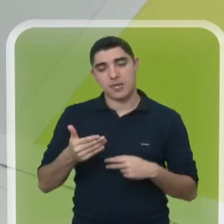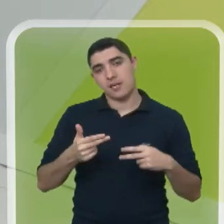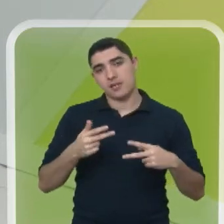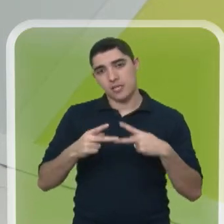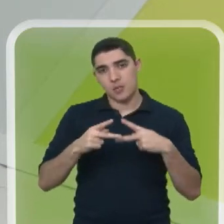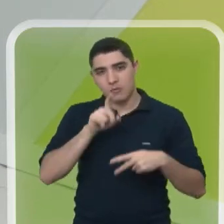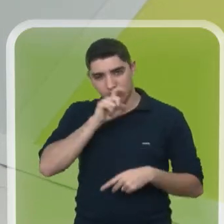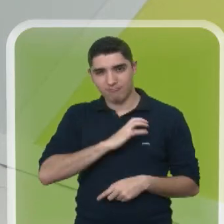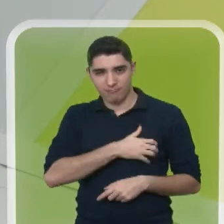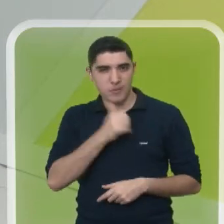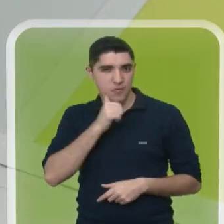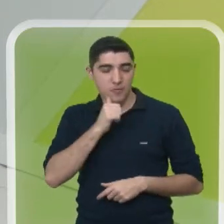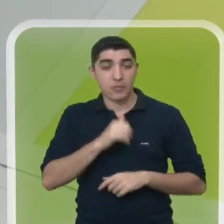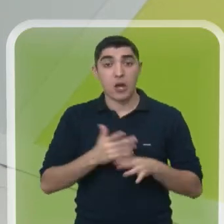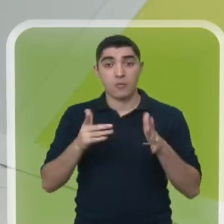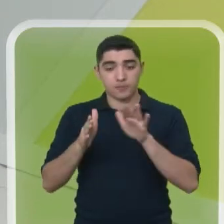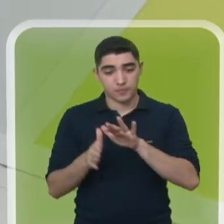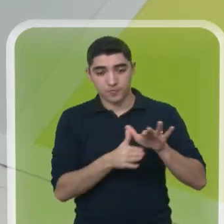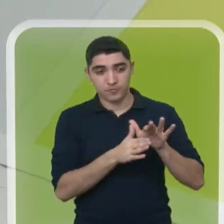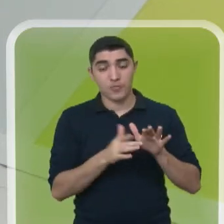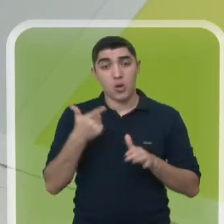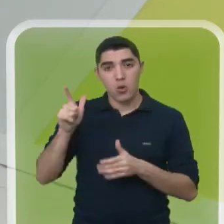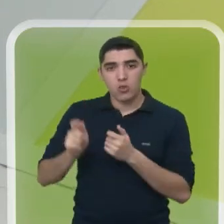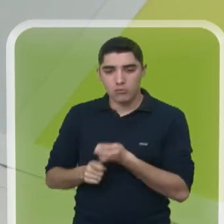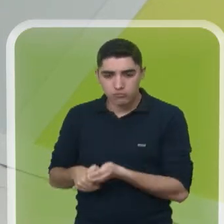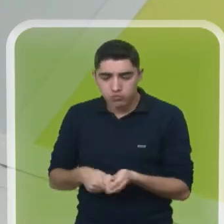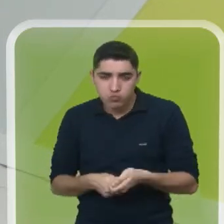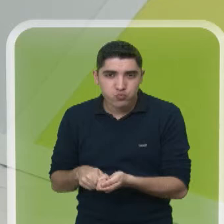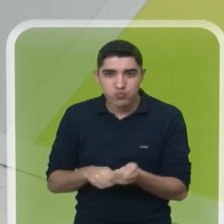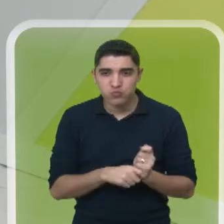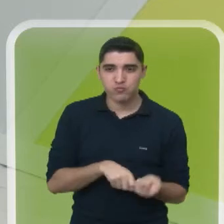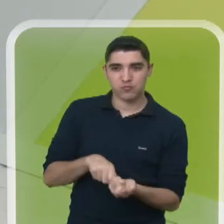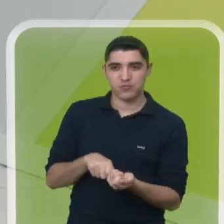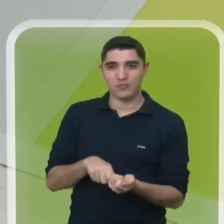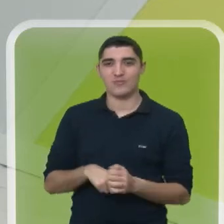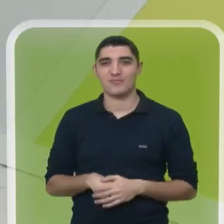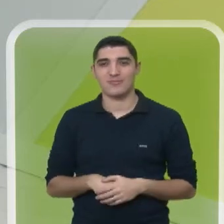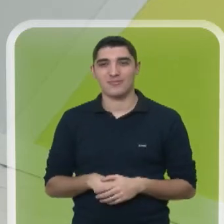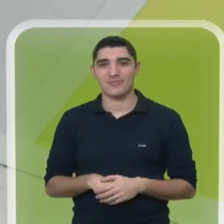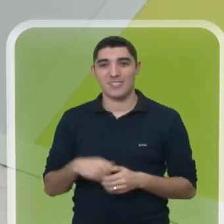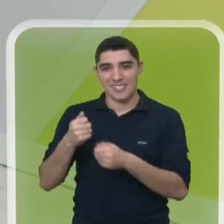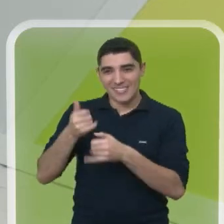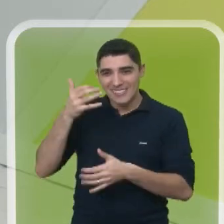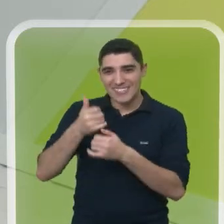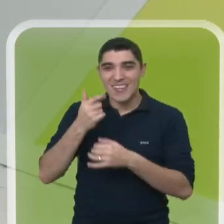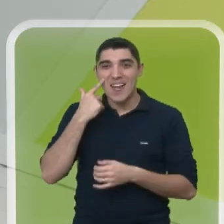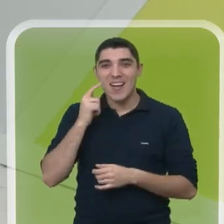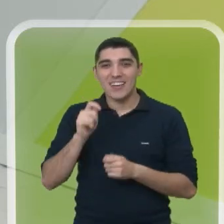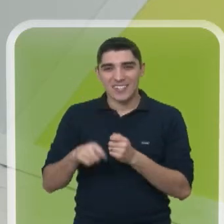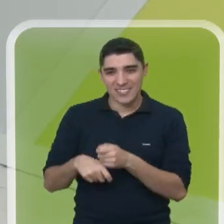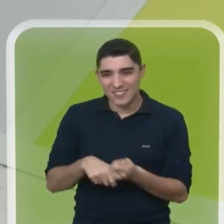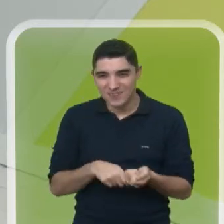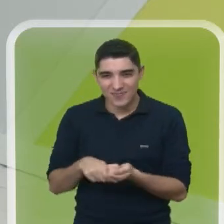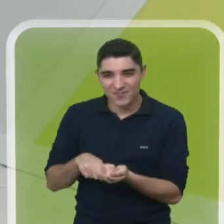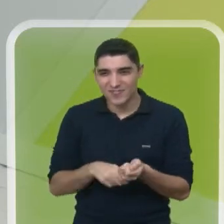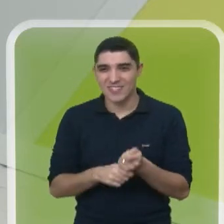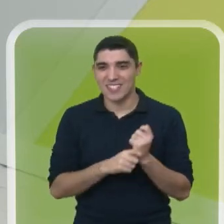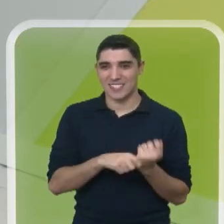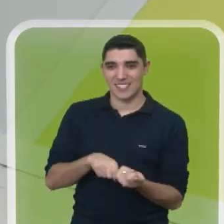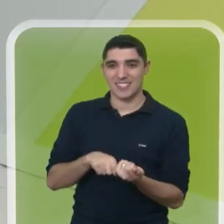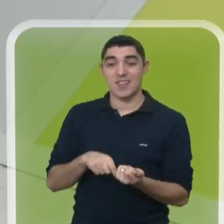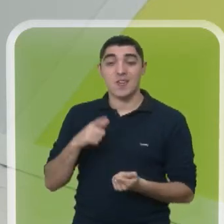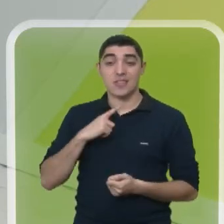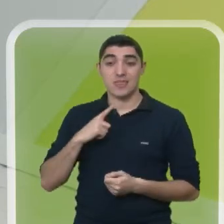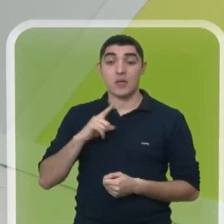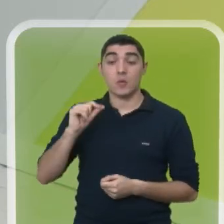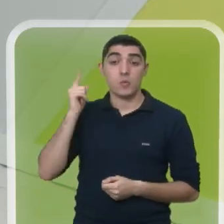de assunto, São José ok, vamos aí, Ana, São José ok, vamos, nossa senhora, São José ok conquistou um torneio